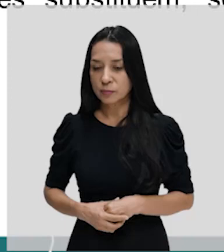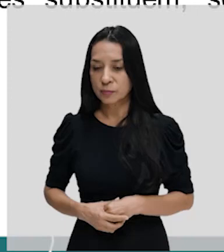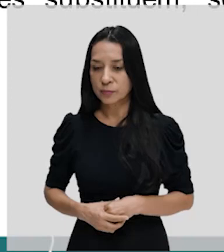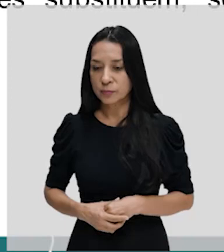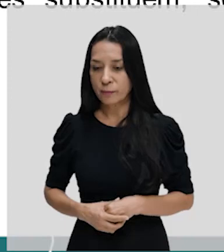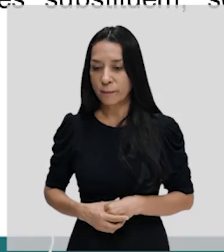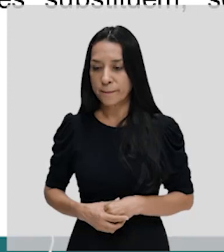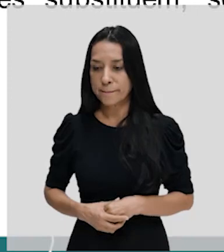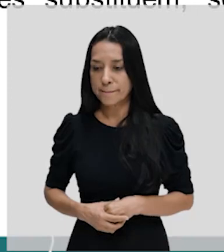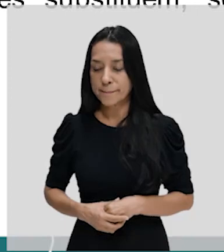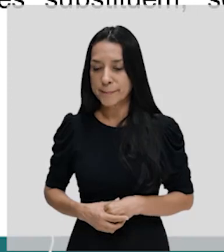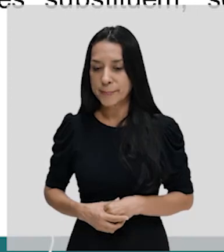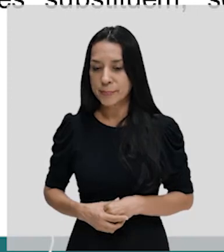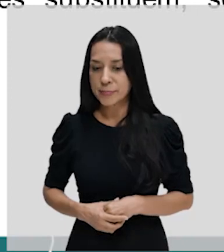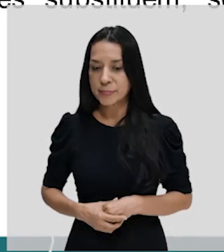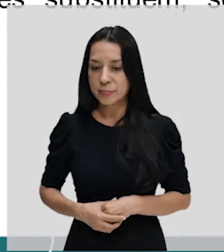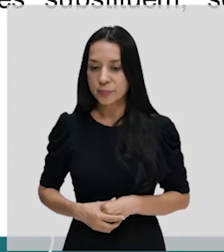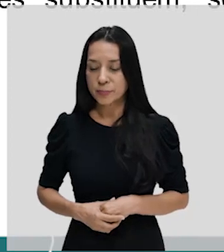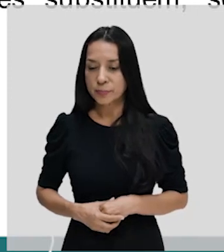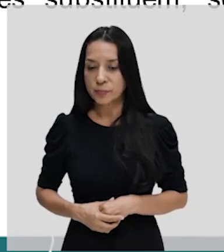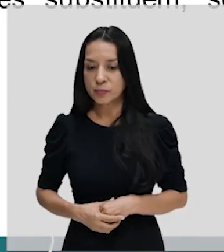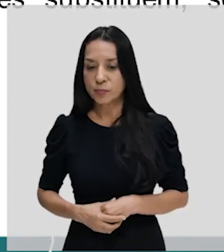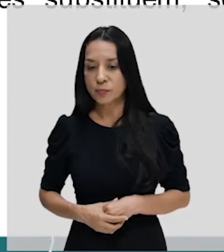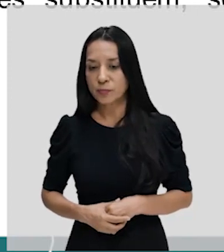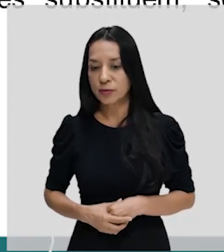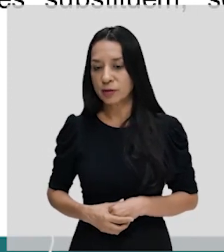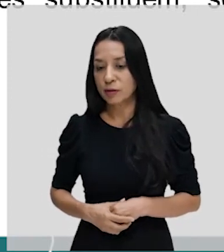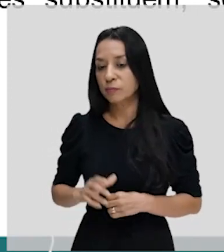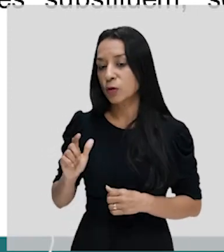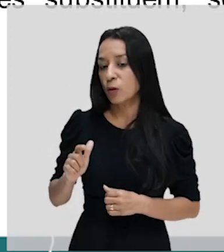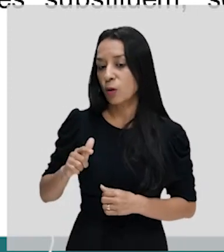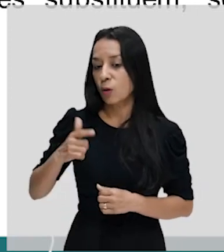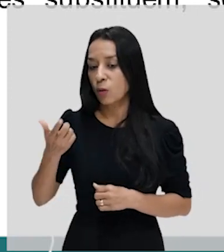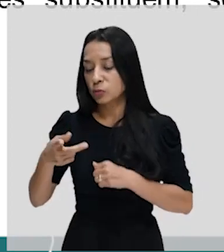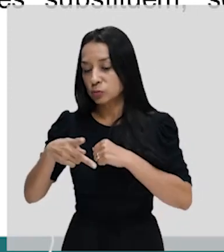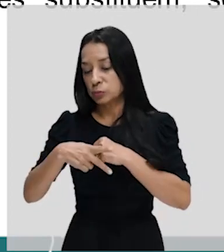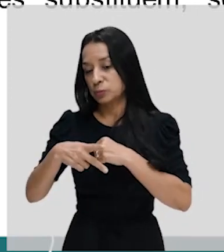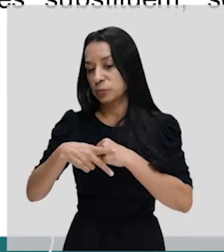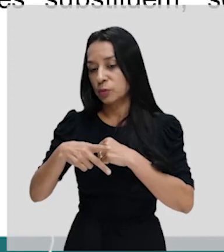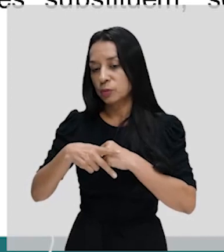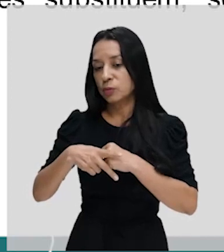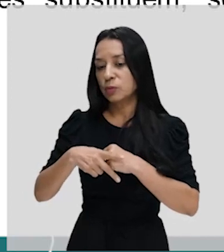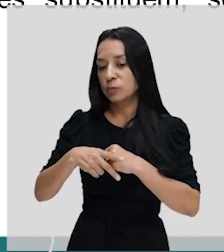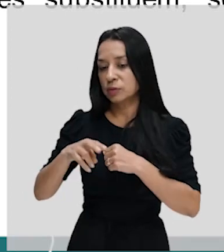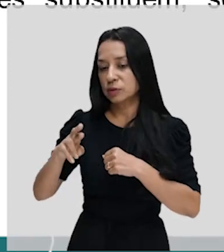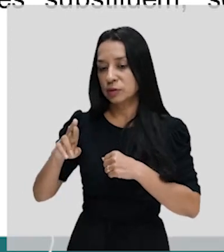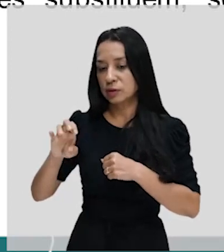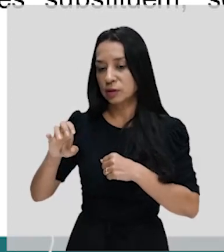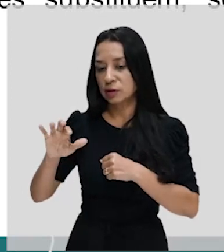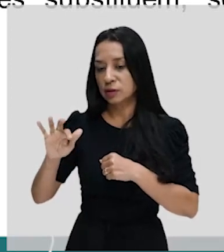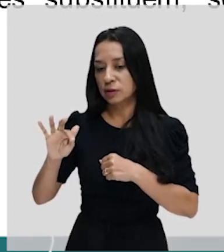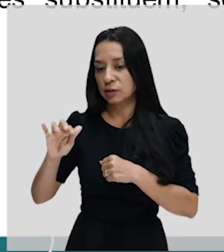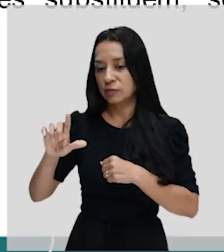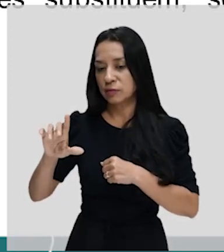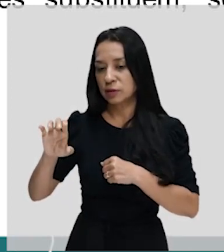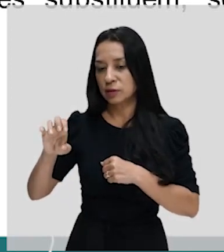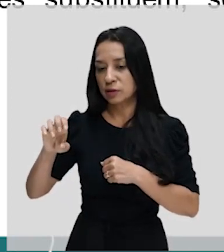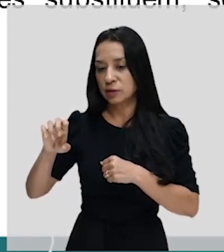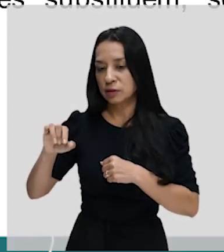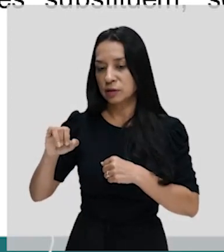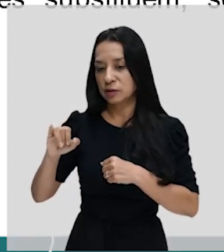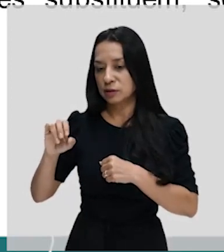directo e indirecto de la oración. Então, além dos pronomes reflexivos, tá, no espanhol, eu vou ter